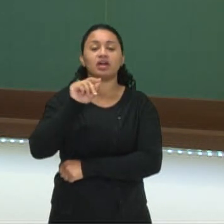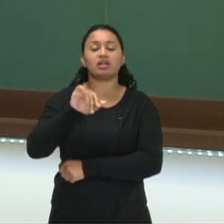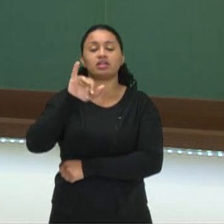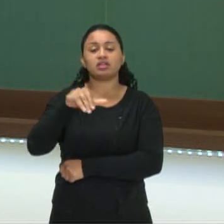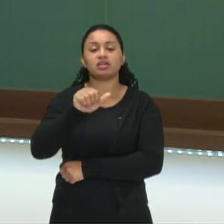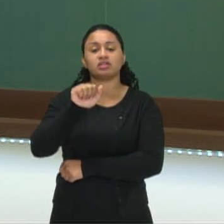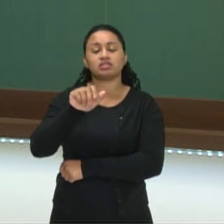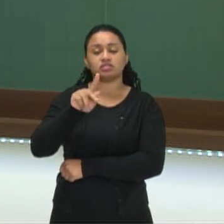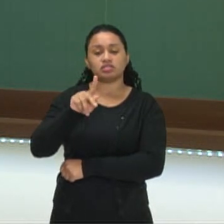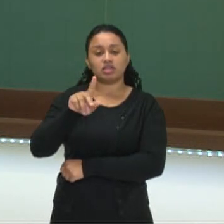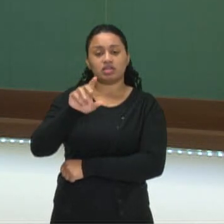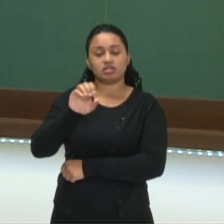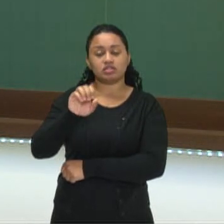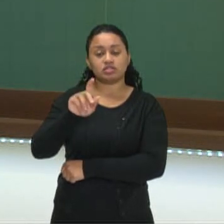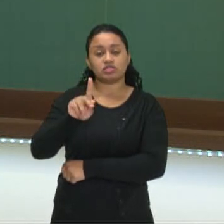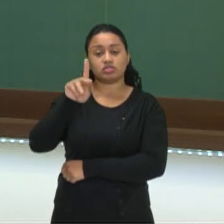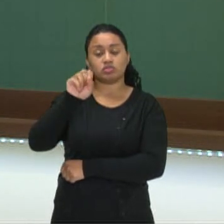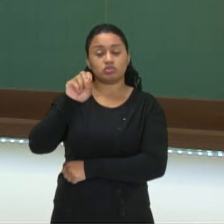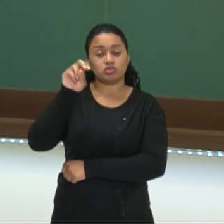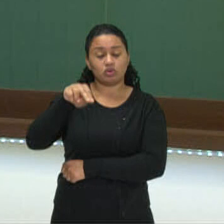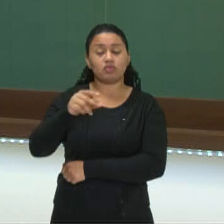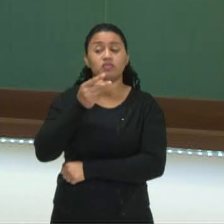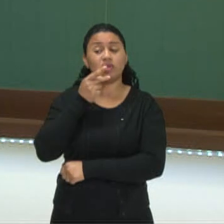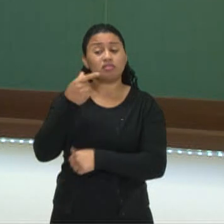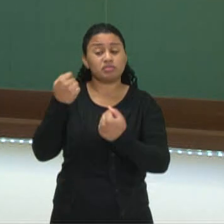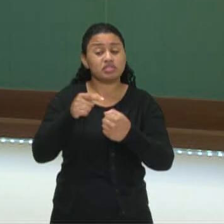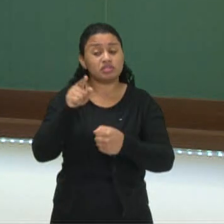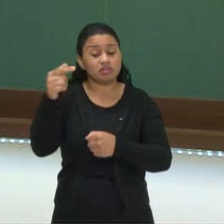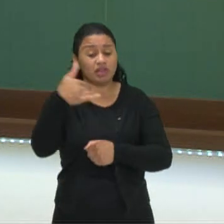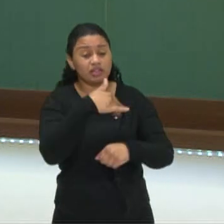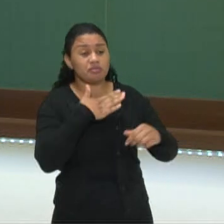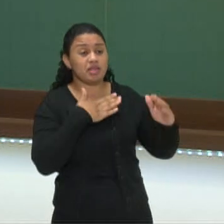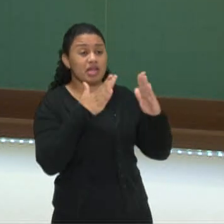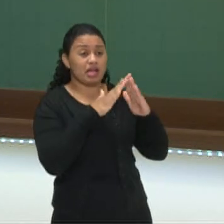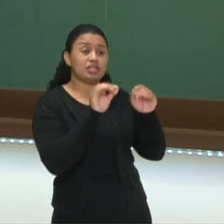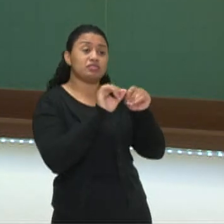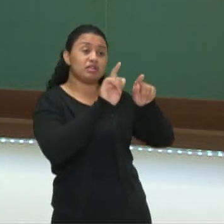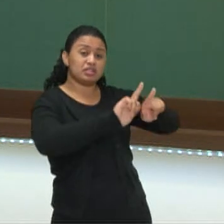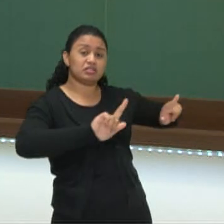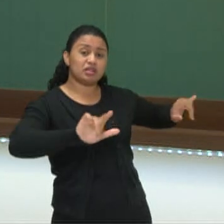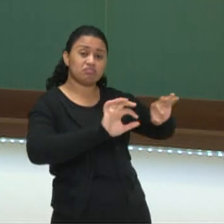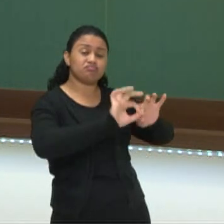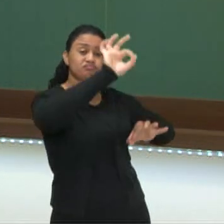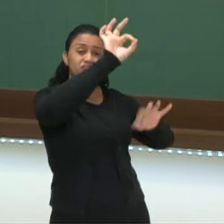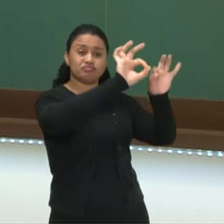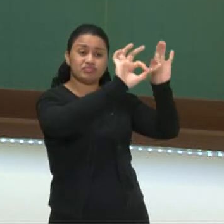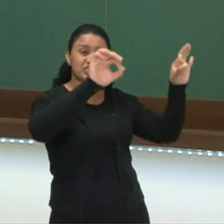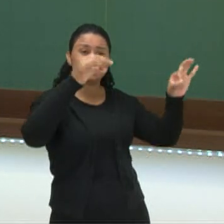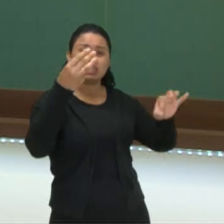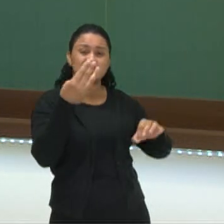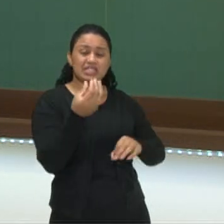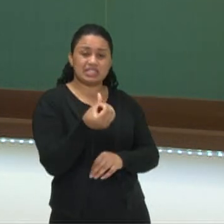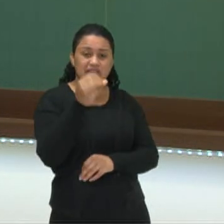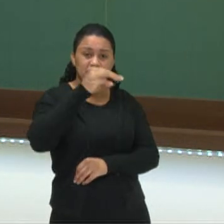Jackson Pollock, já fala para ele, Jackson, eu preciso que você vá lá na minha casa e faça um mural para mim, tem um muro de 6 metros.